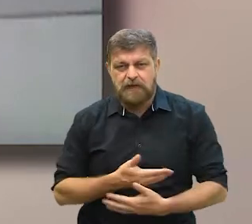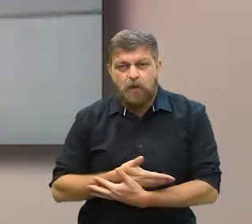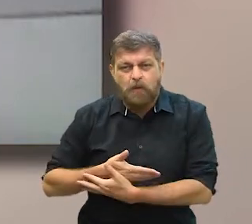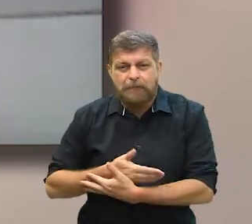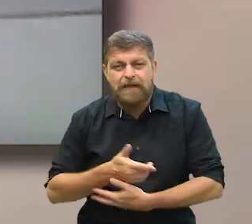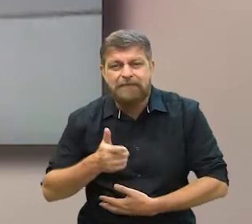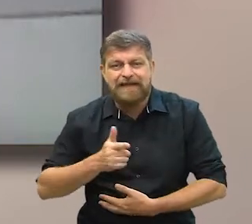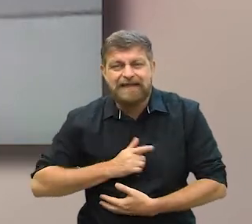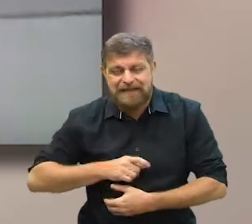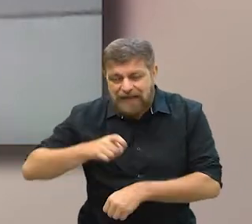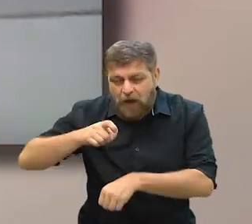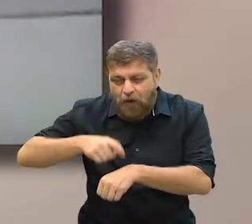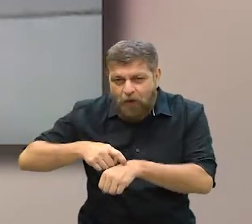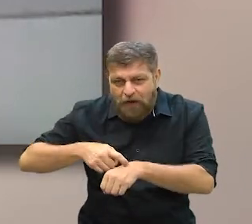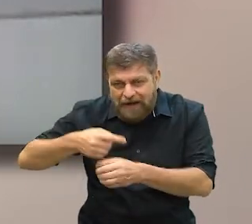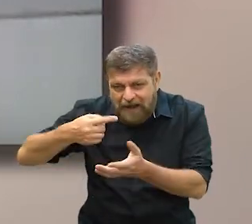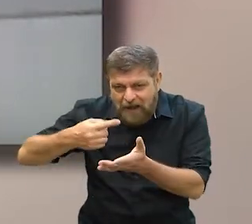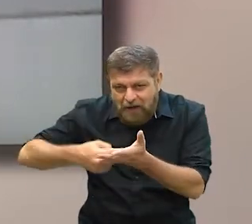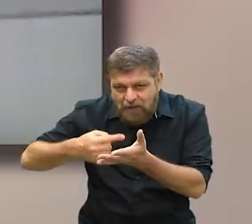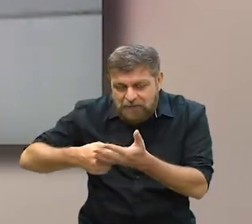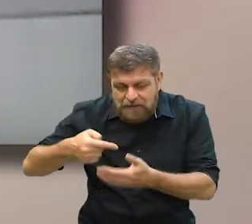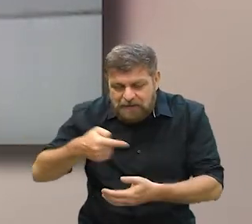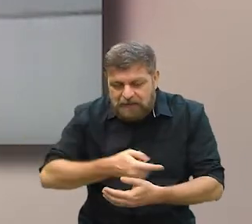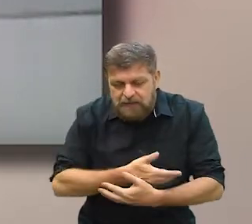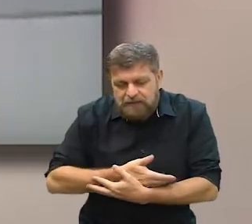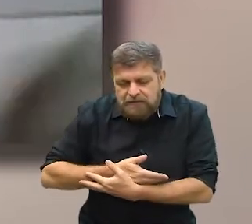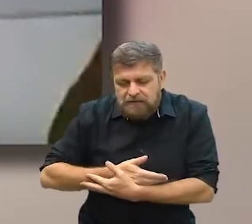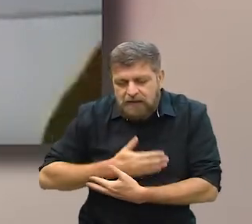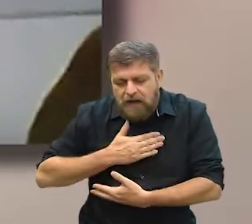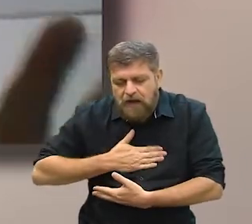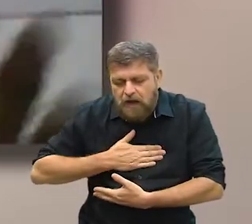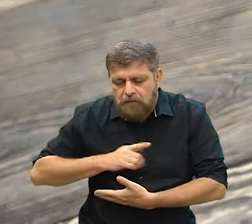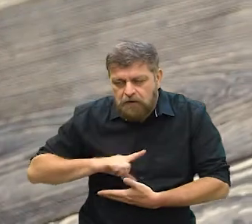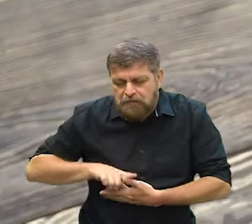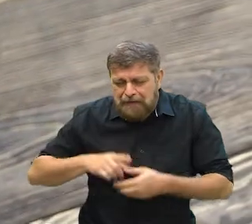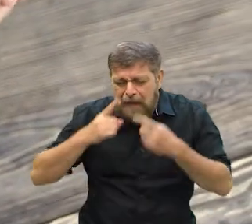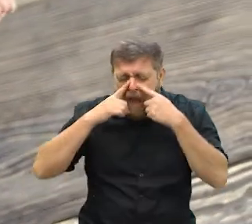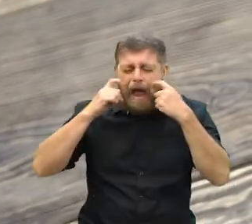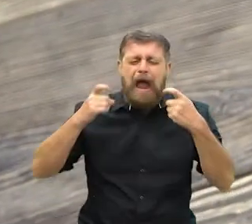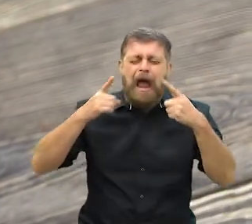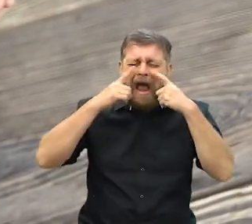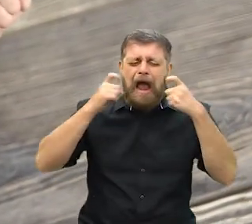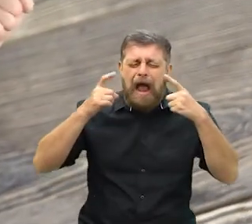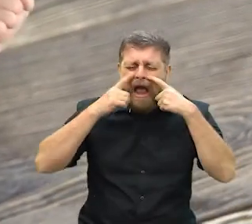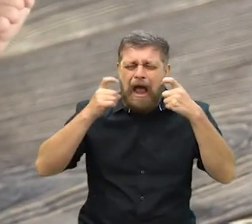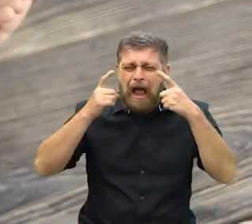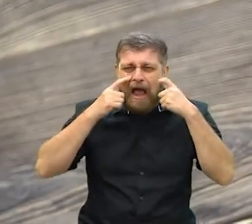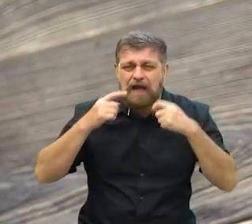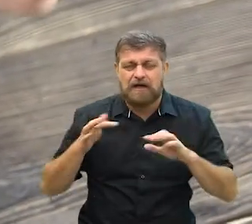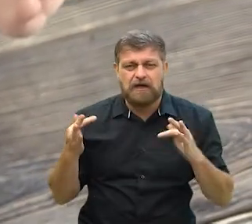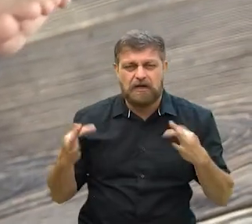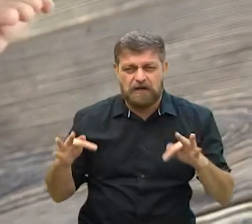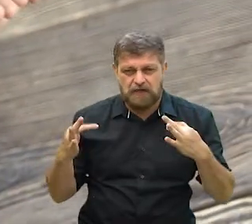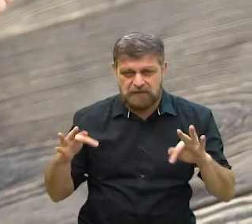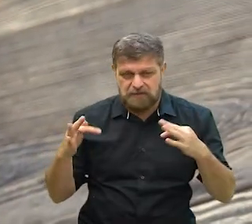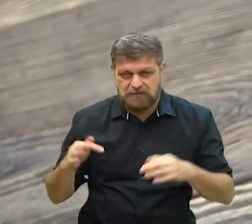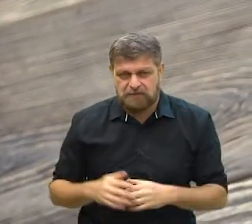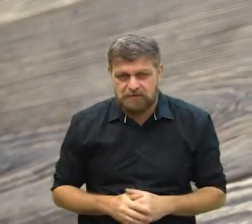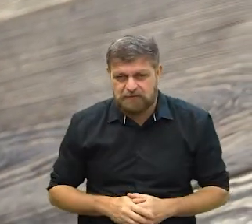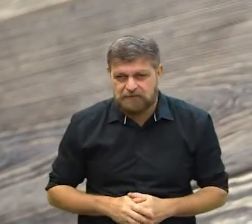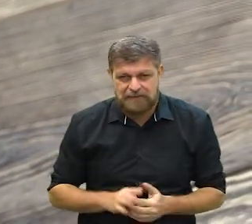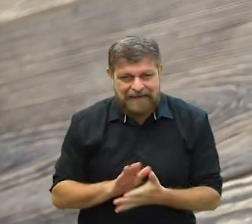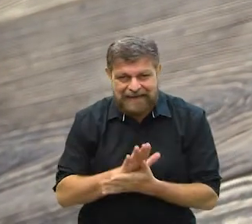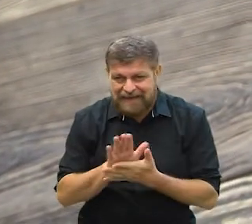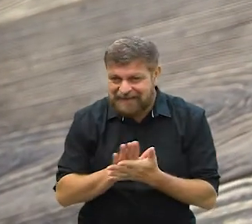vai ter, com hora marcada, aquele bebê que está quietinho e, de repente, começa a chorar. Começa a chorar, aquele choro de dor, se